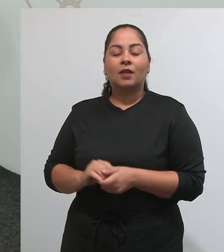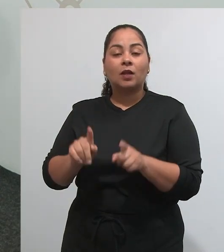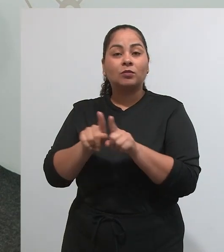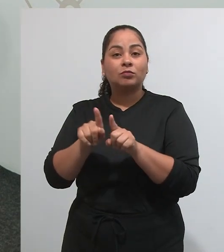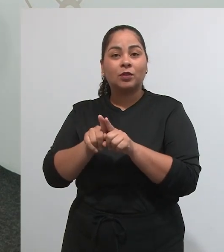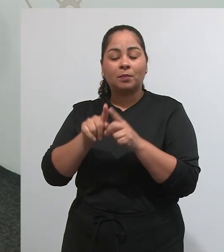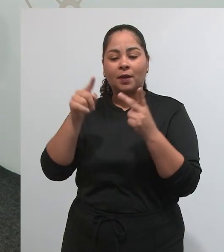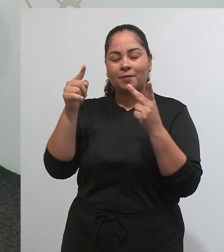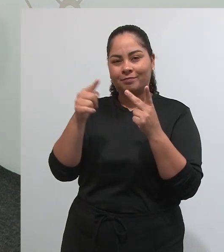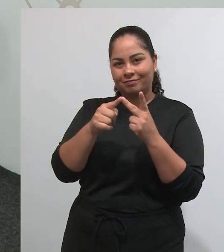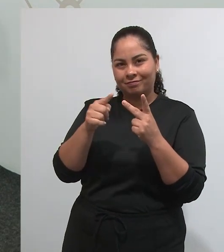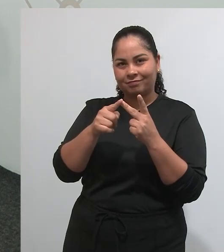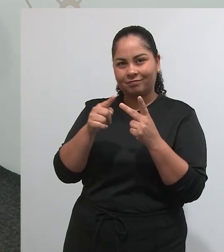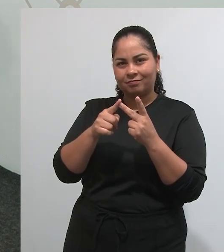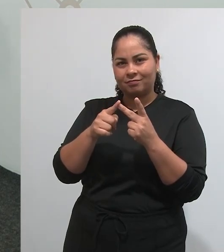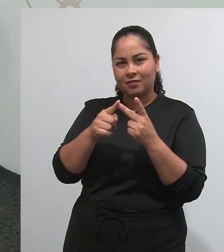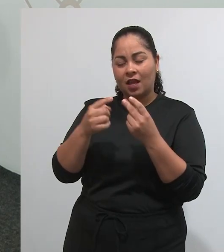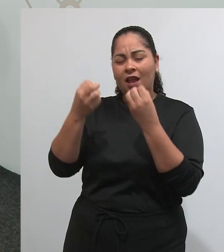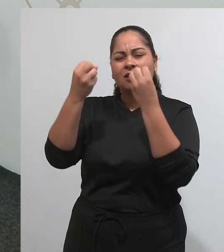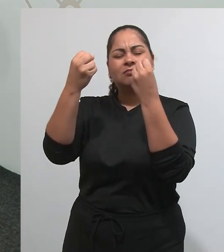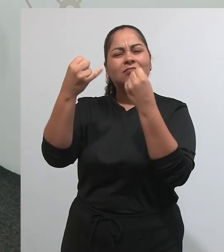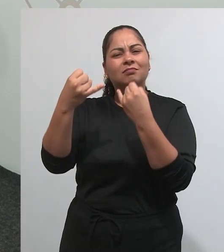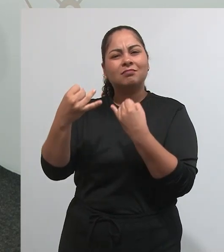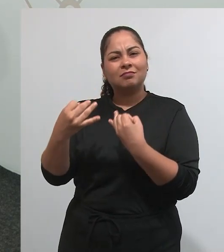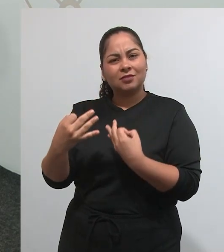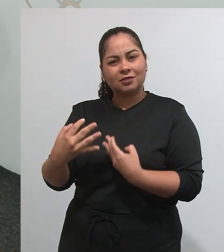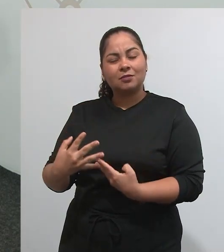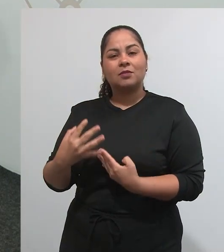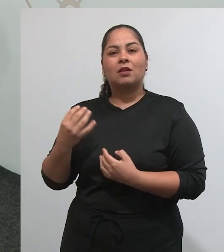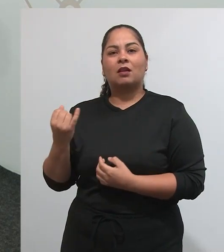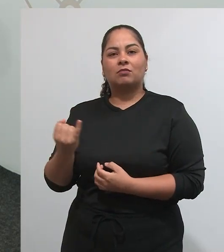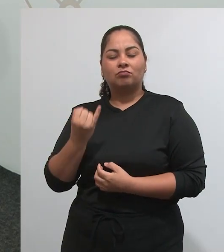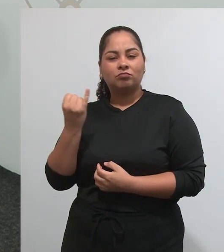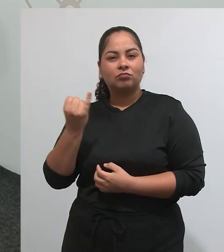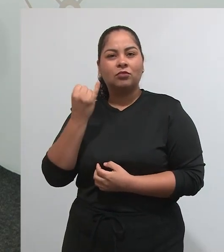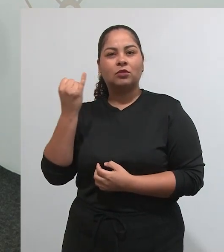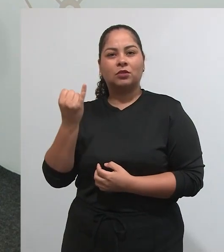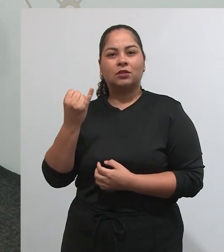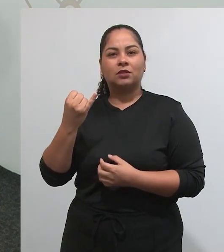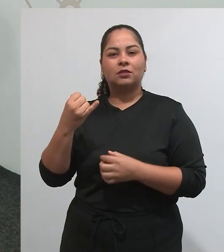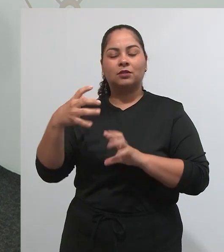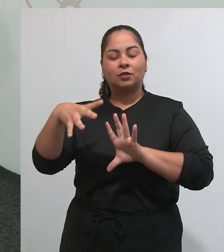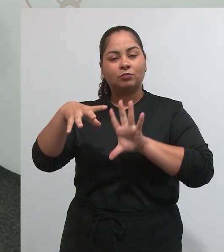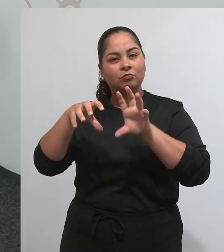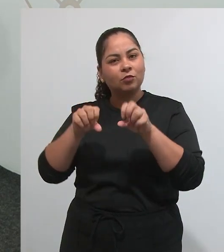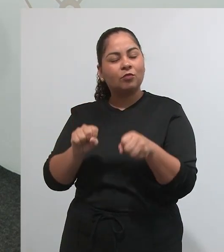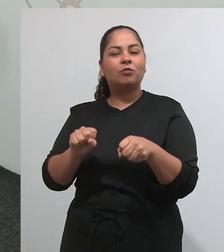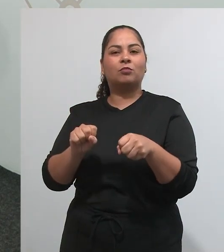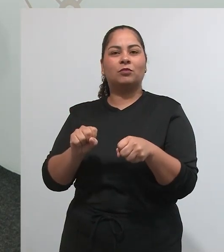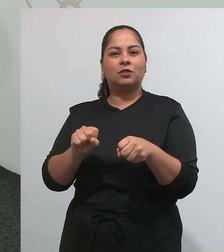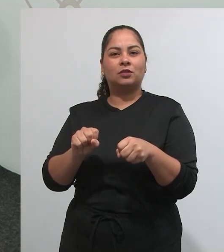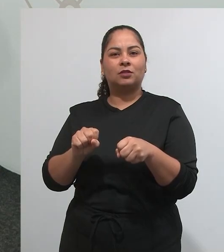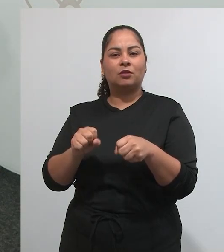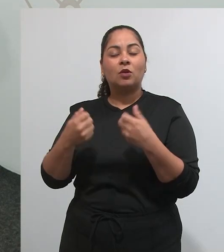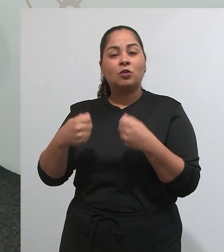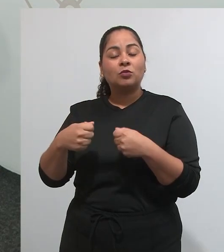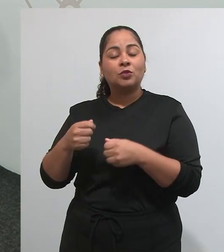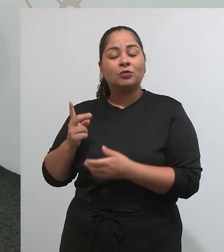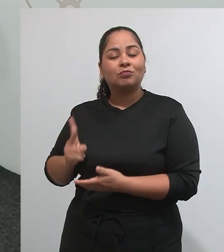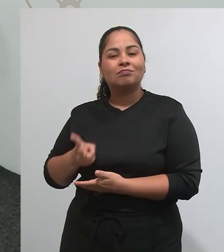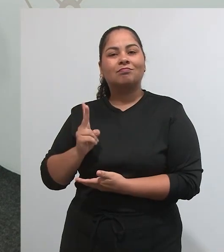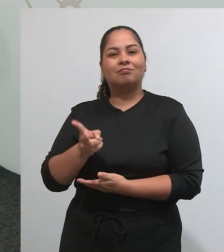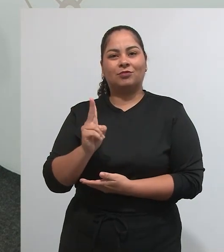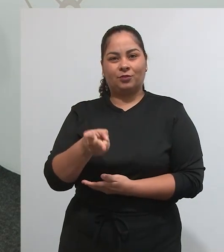também falar dessa, que você já tratou, mas eu gostaria que você explorasse um pouquinho mais dessa importância da